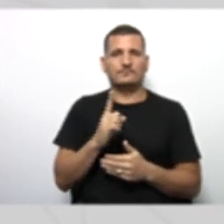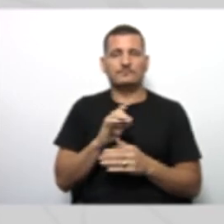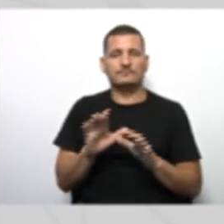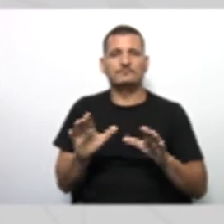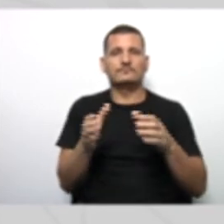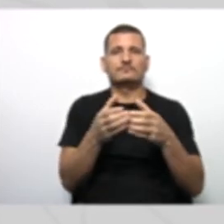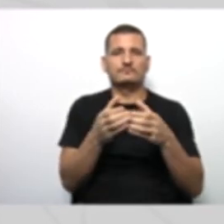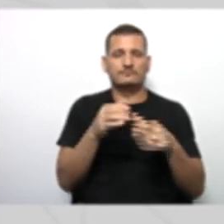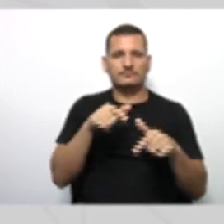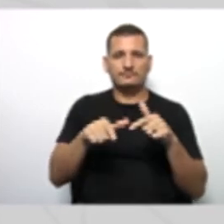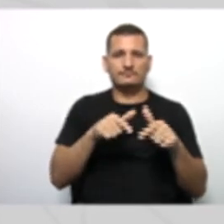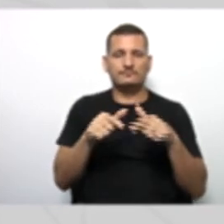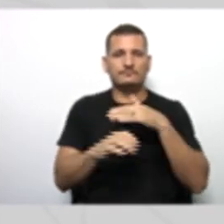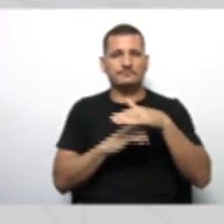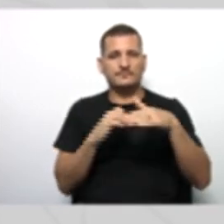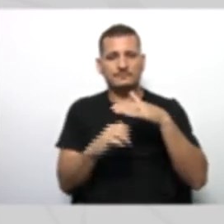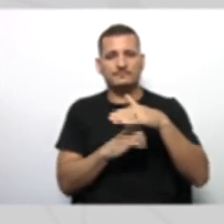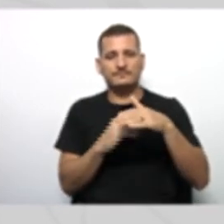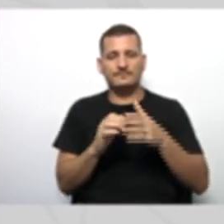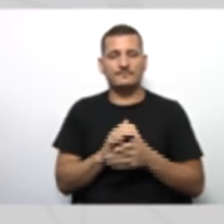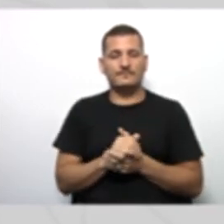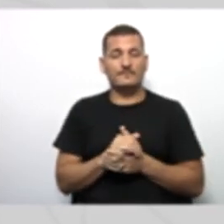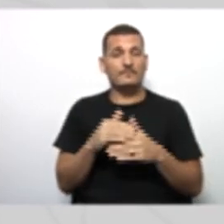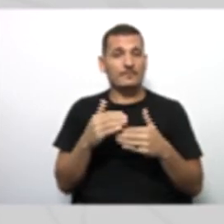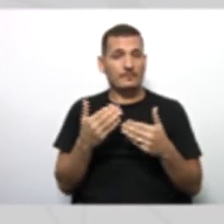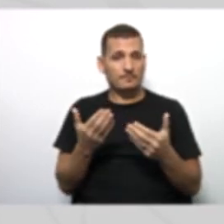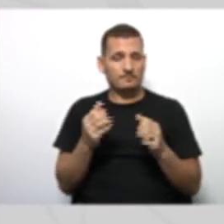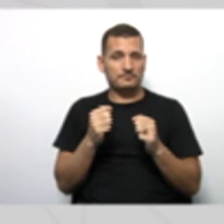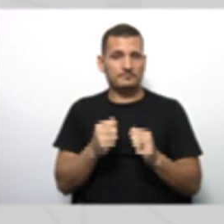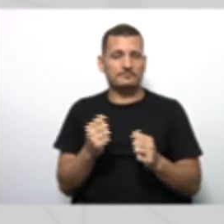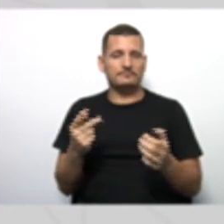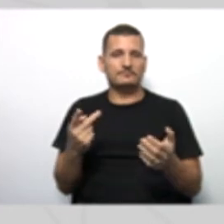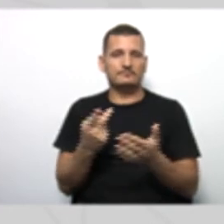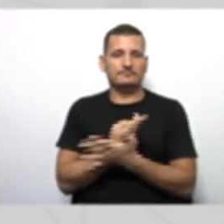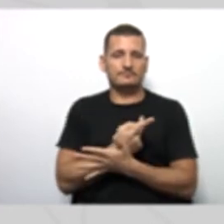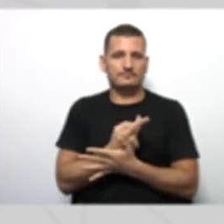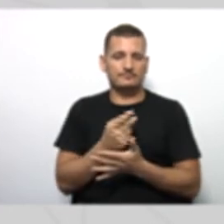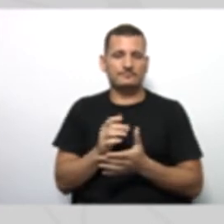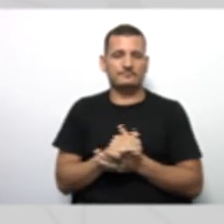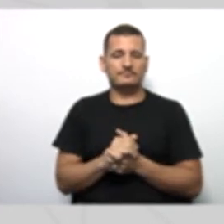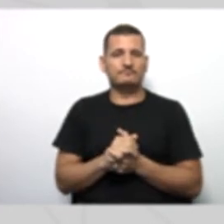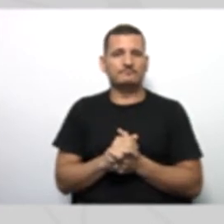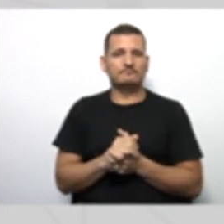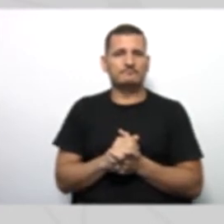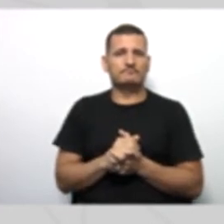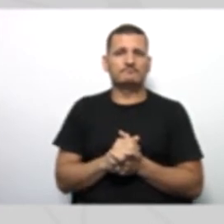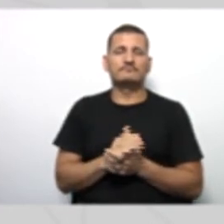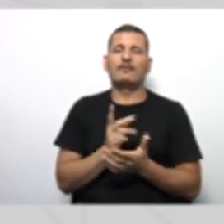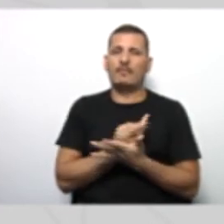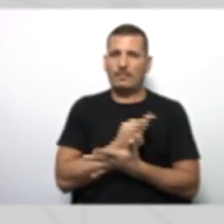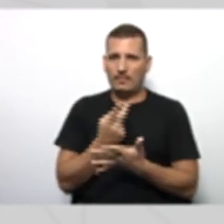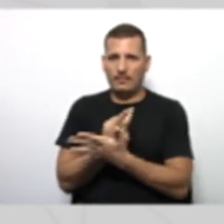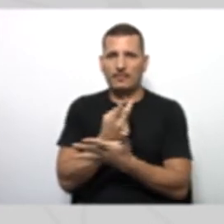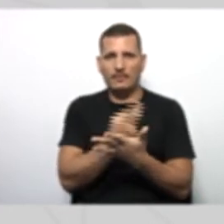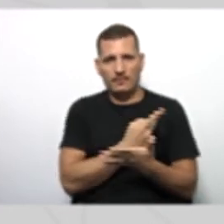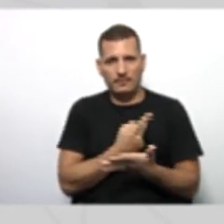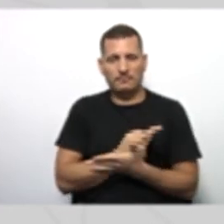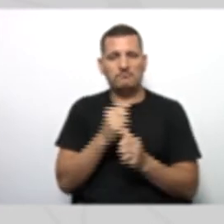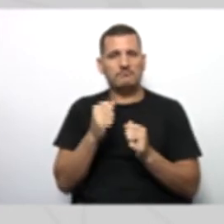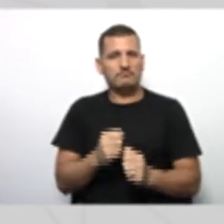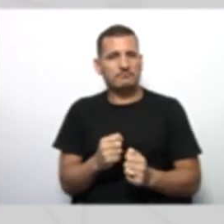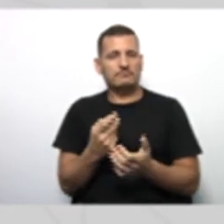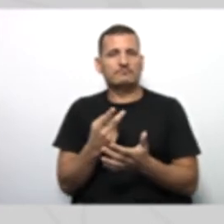Tá? O que acontece às vezes, existem empresas que contratam pessoas